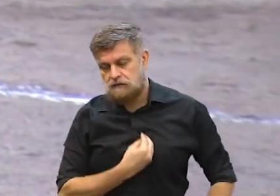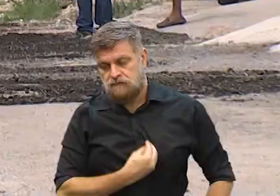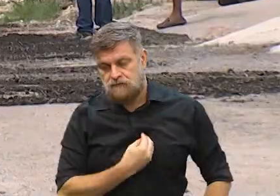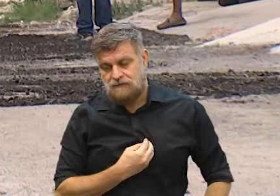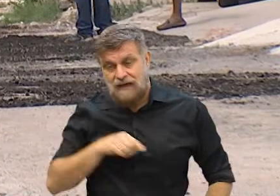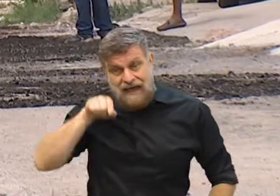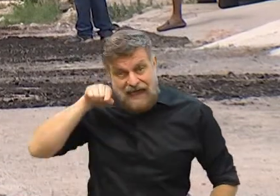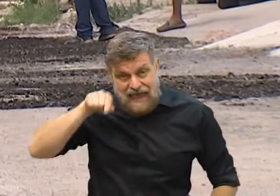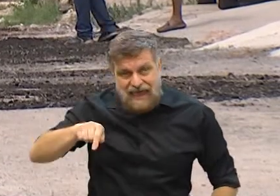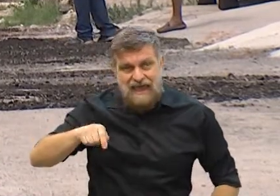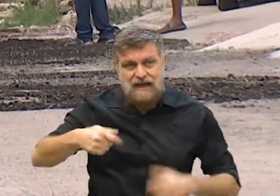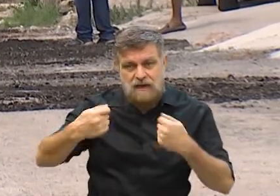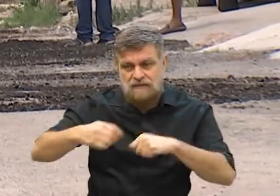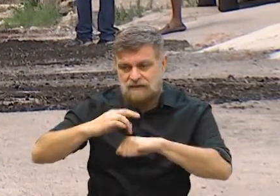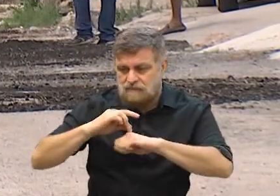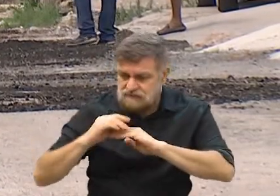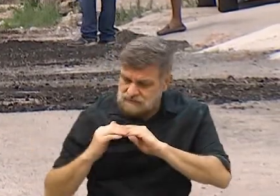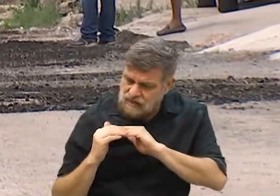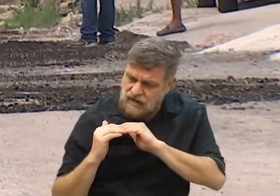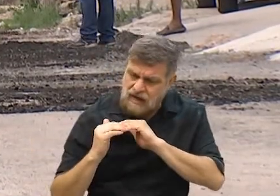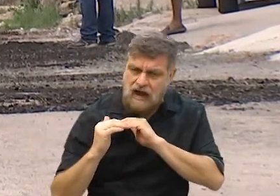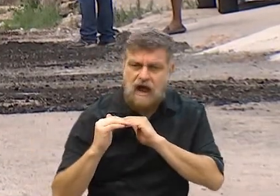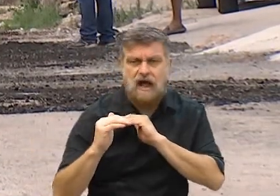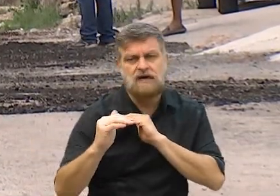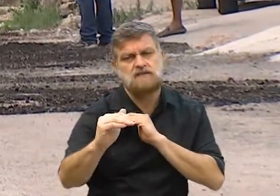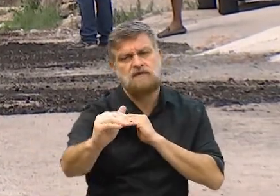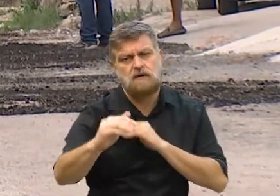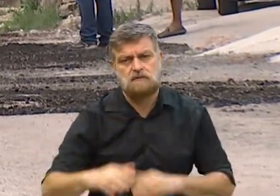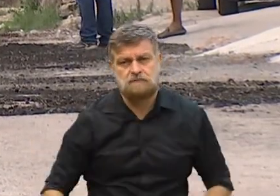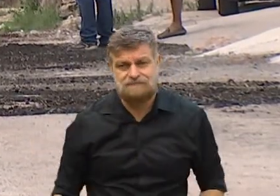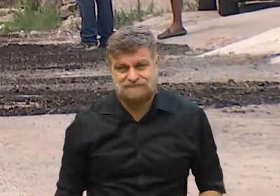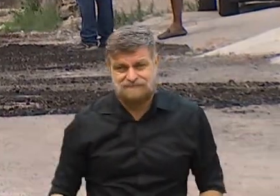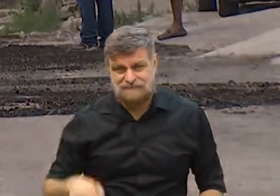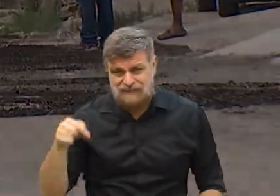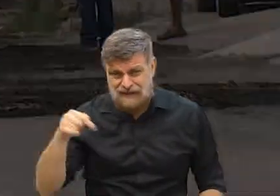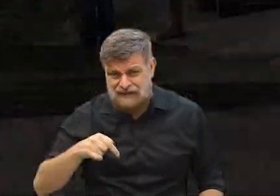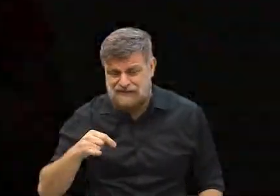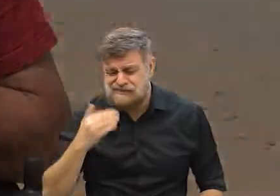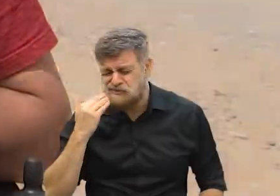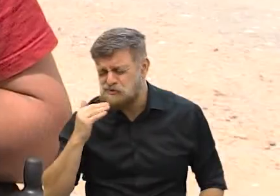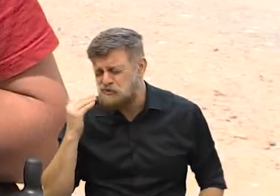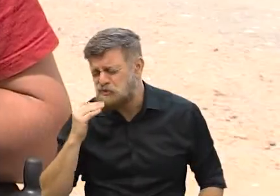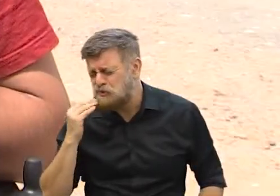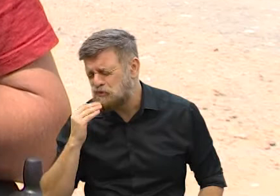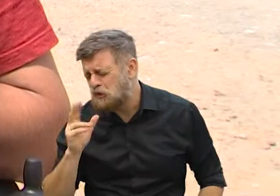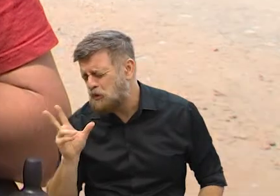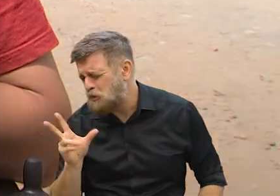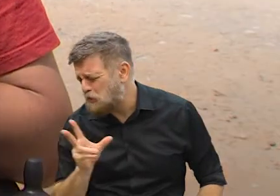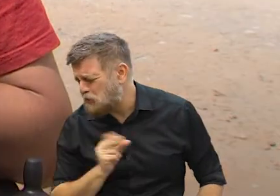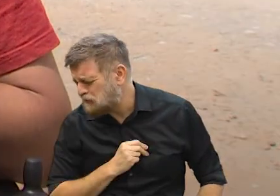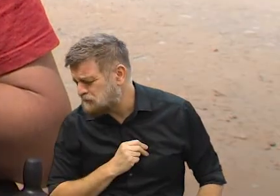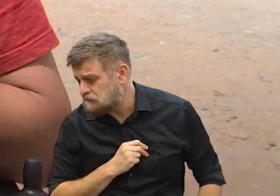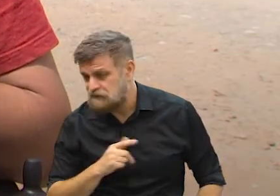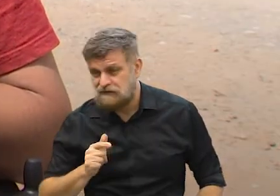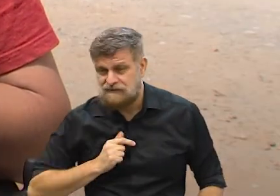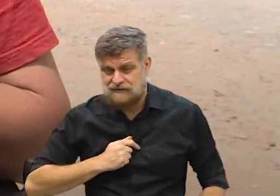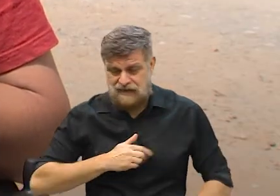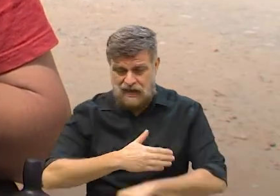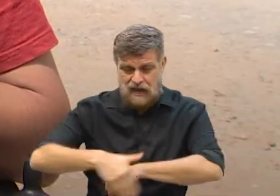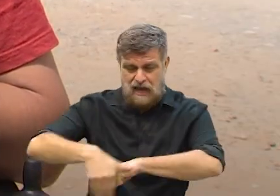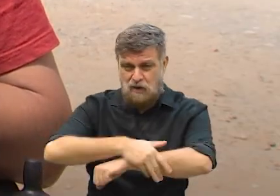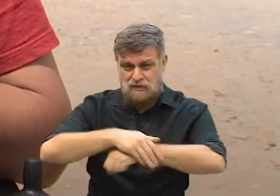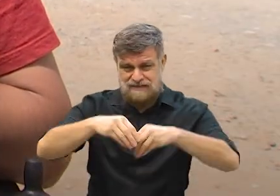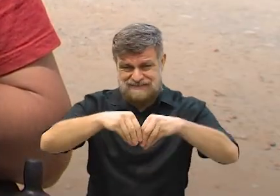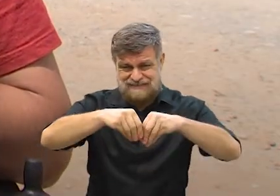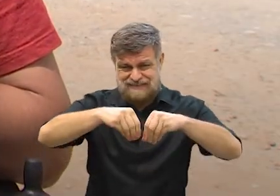população. Só por ele valeria todo o asfalto de toda essa comunidade. A situação aqui estava bem crítica, porque a rua, além de ser